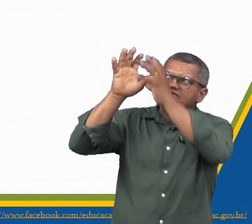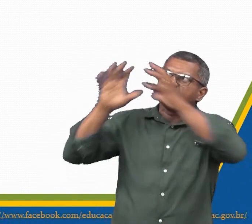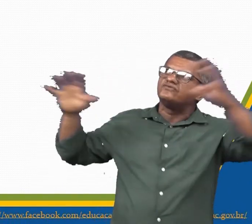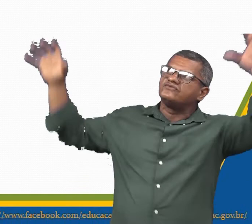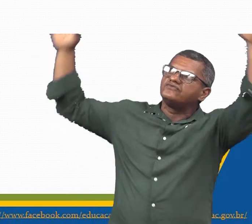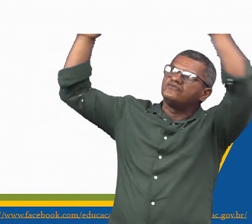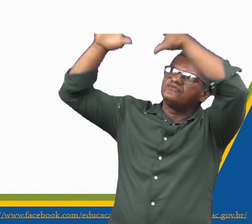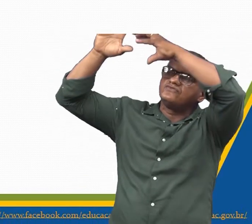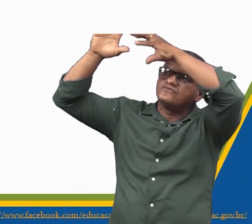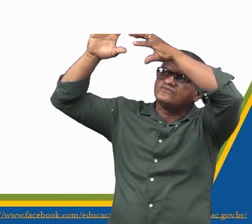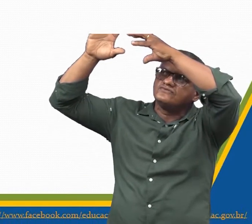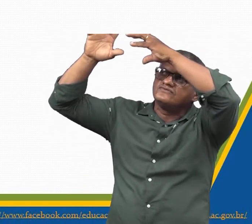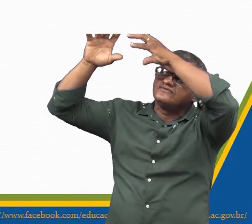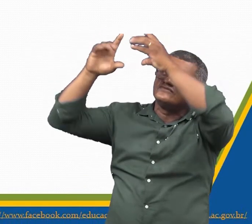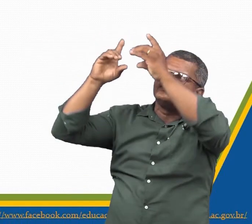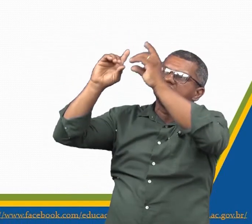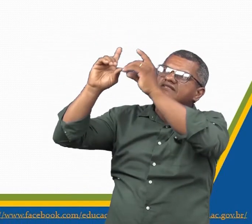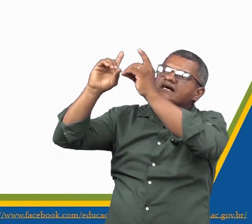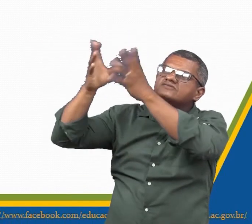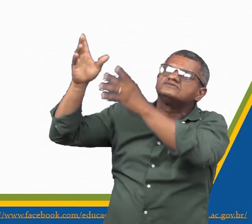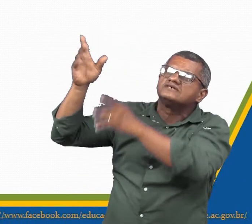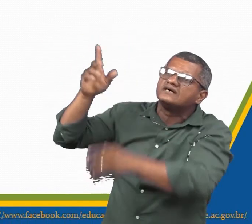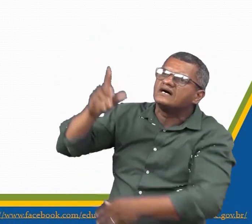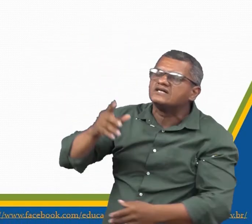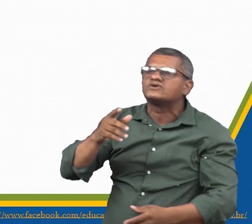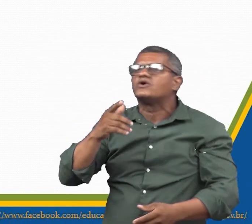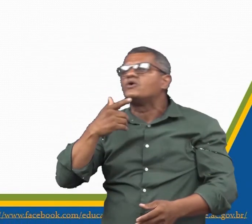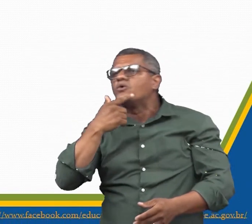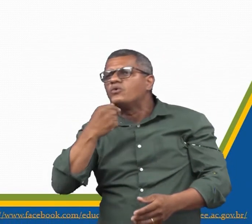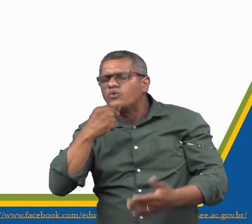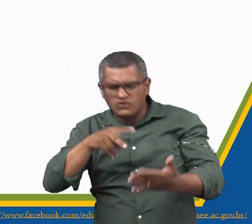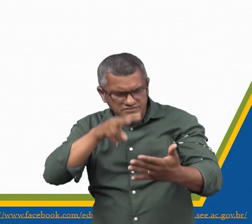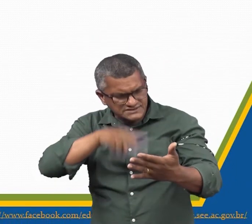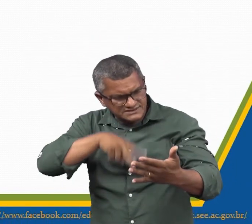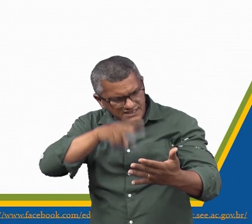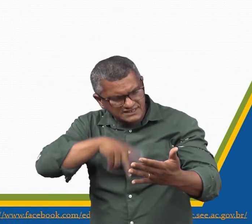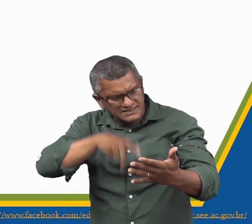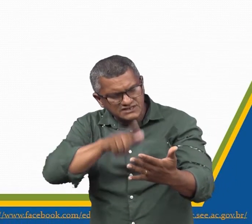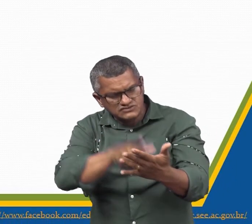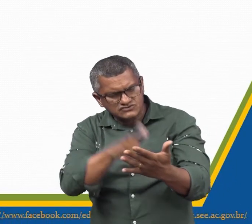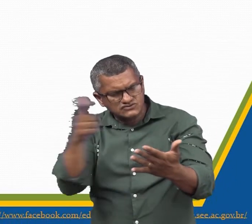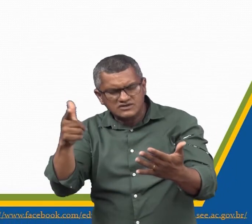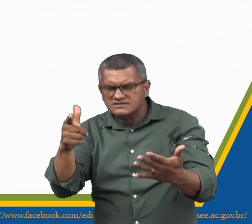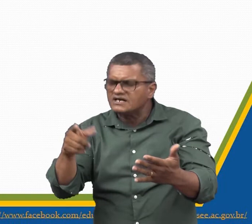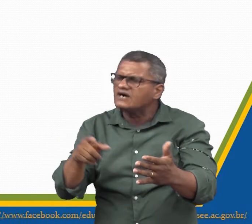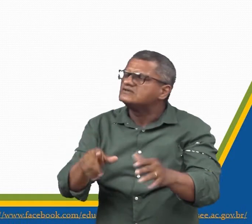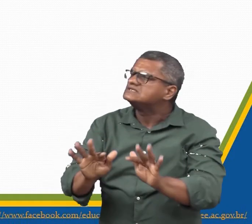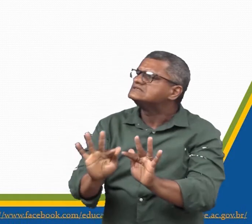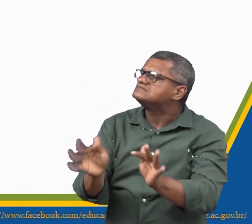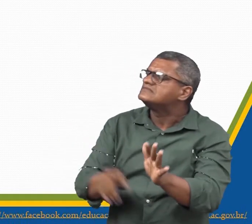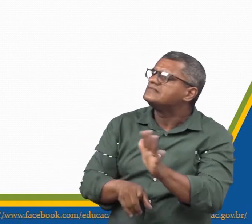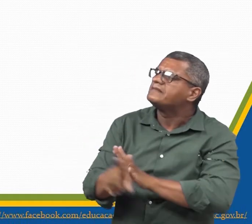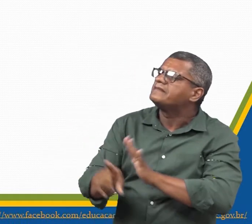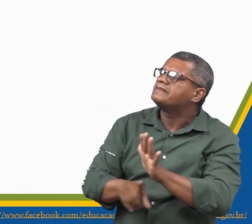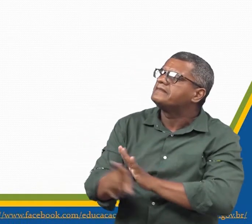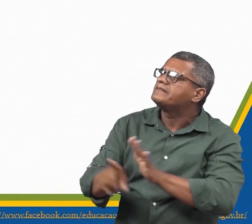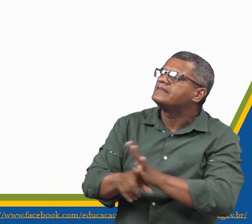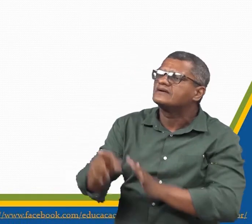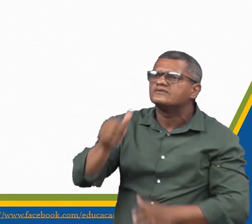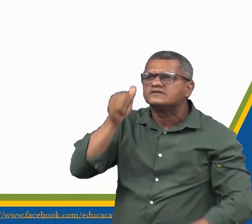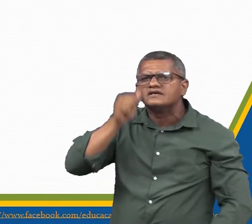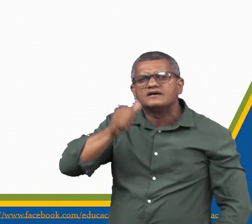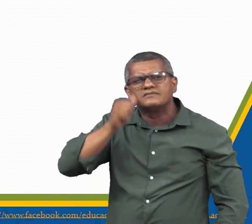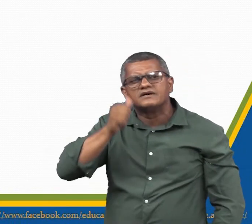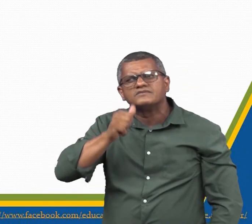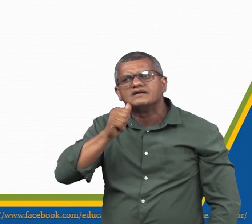diálogo, o homem ele está lendo o jornal e simplesmente ele pergunta para a esposa dele se ela